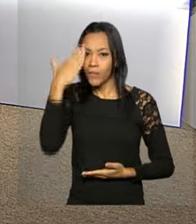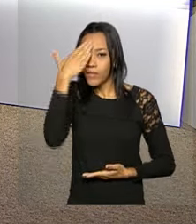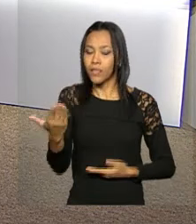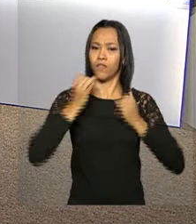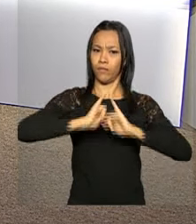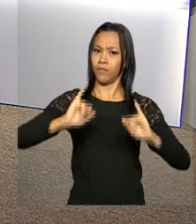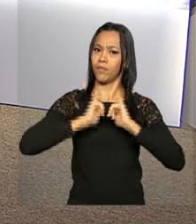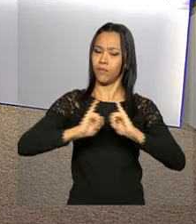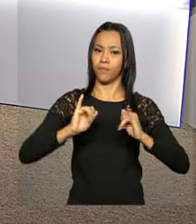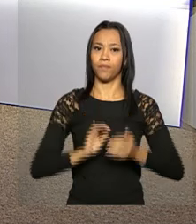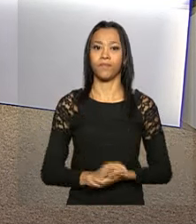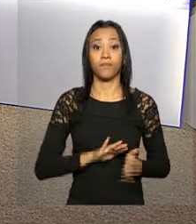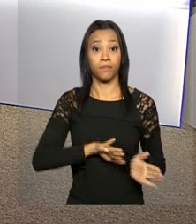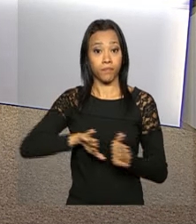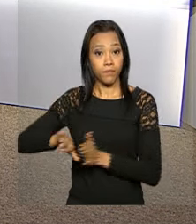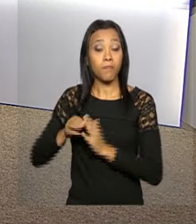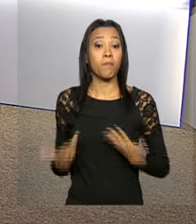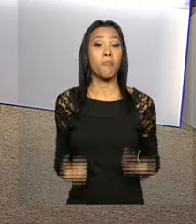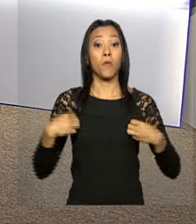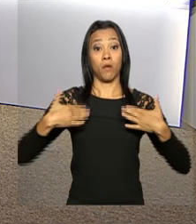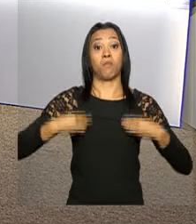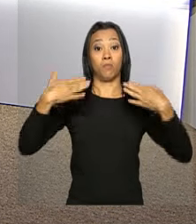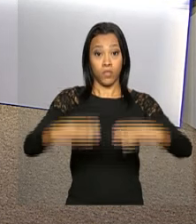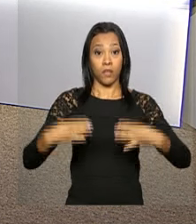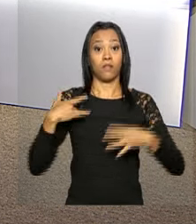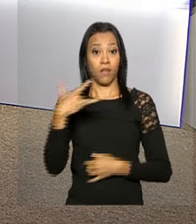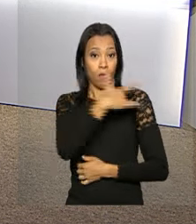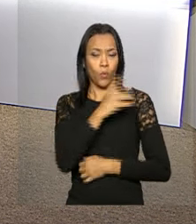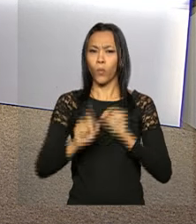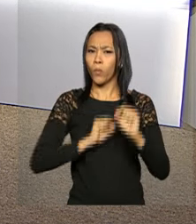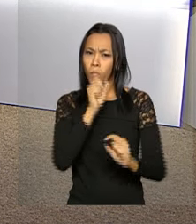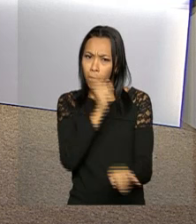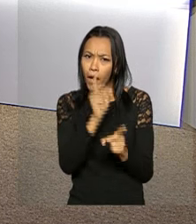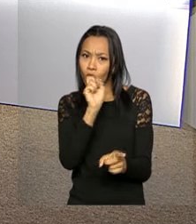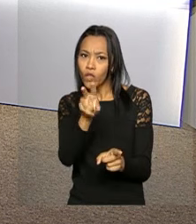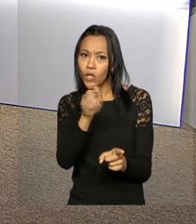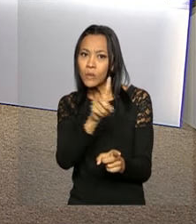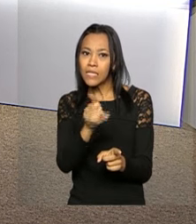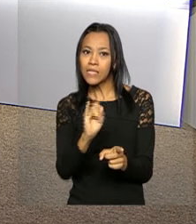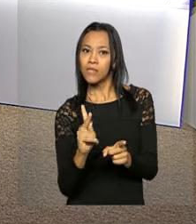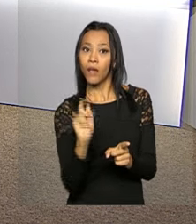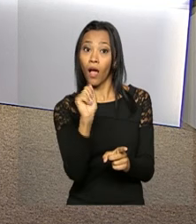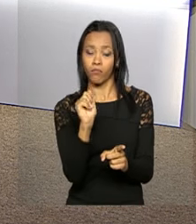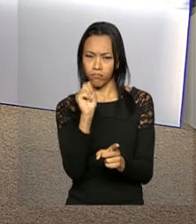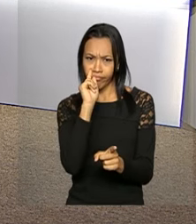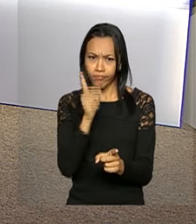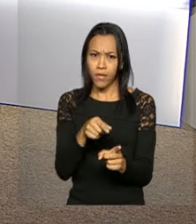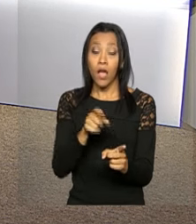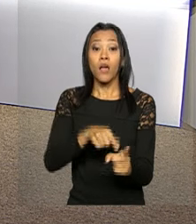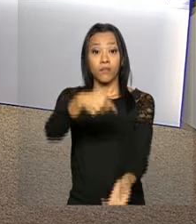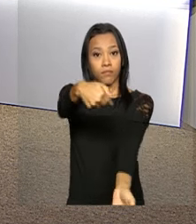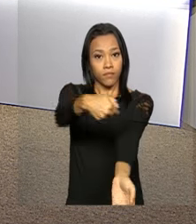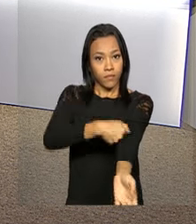pelas informações. O Ministério da Saúde vai incluir a identificação do vírus Zica nos testes realizados nas